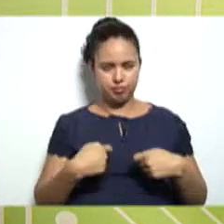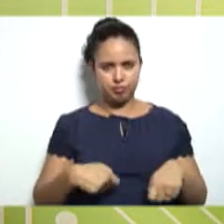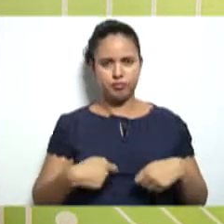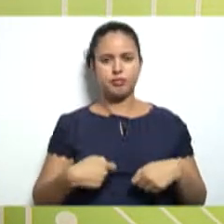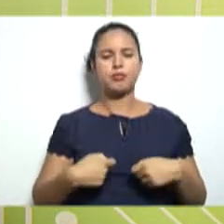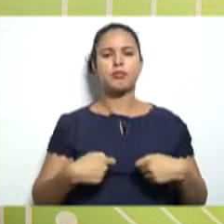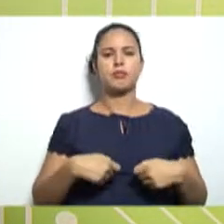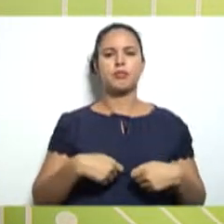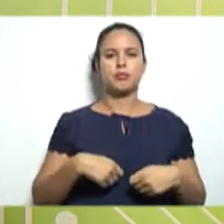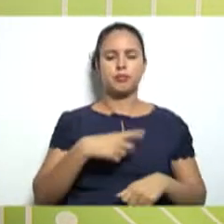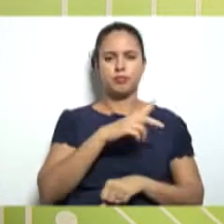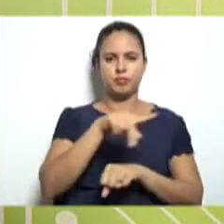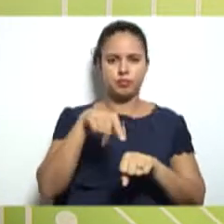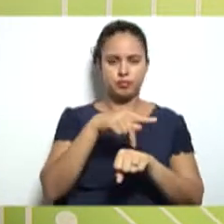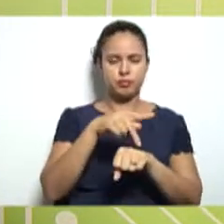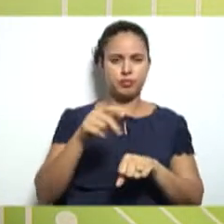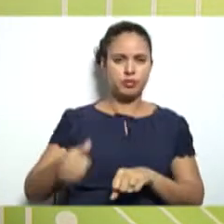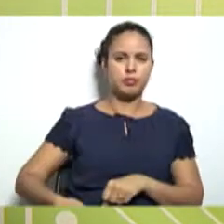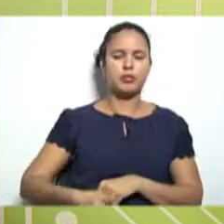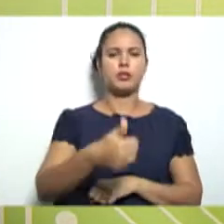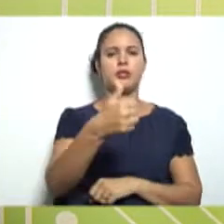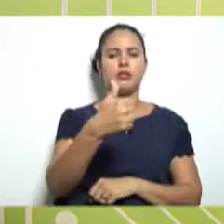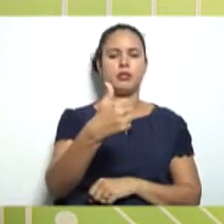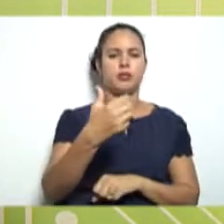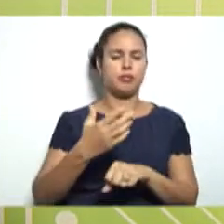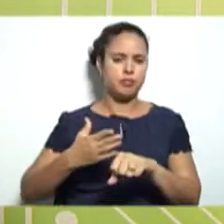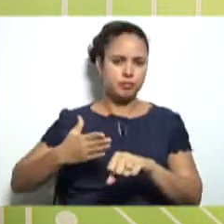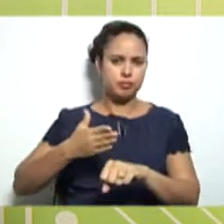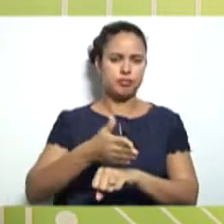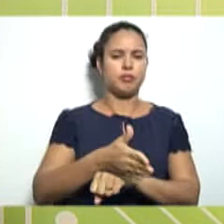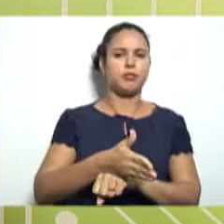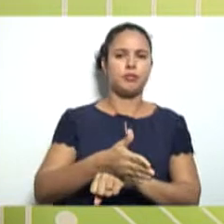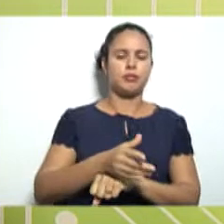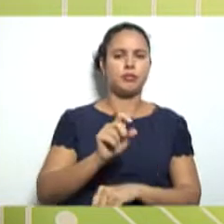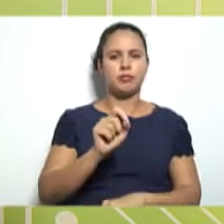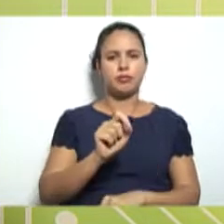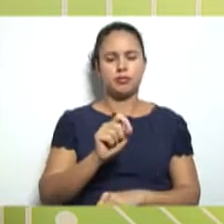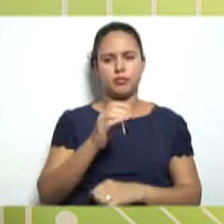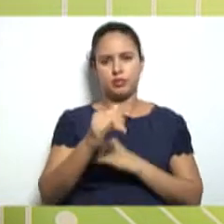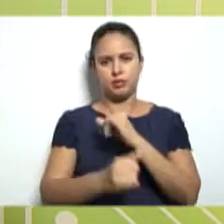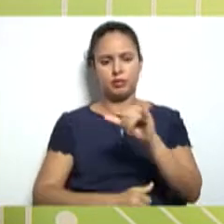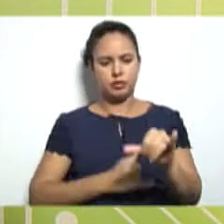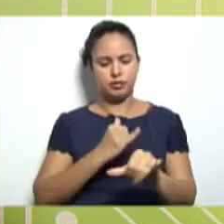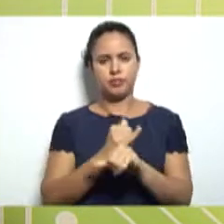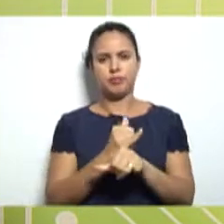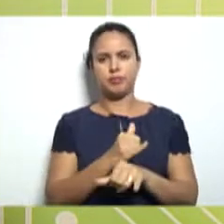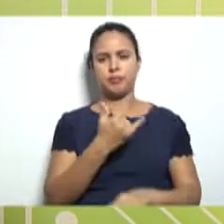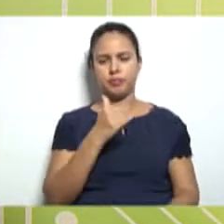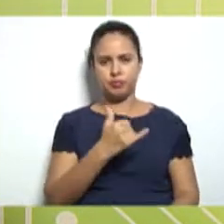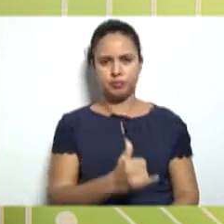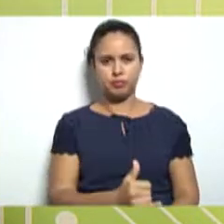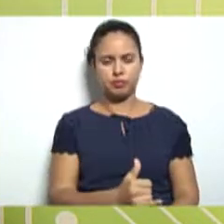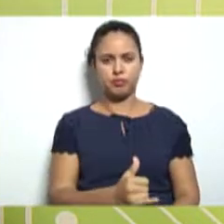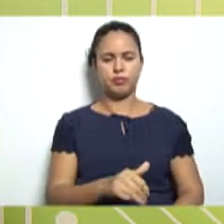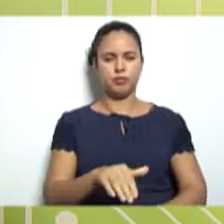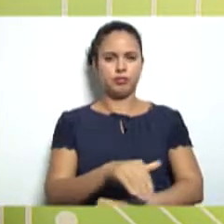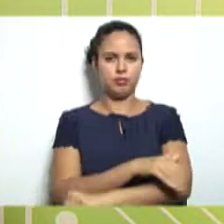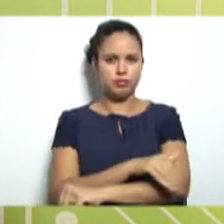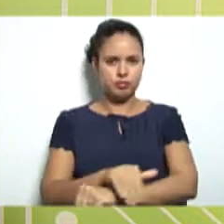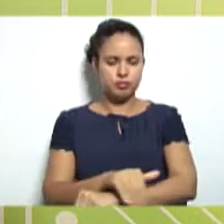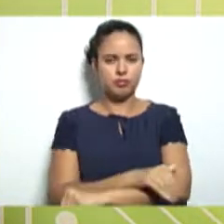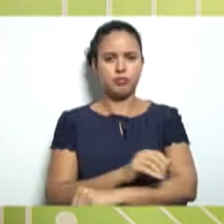país melhorar o nosso acesso à internet, à energia elétrica, às estradas,